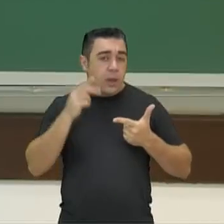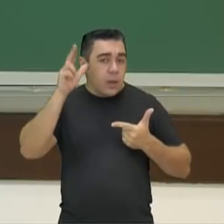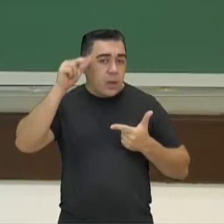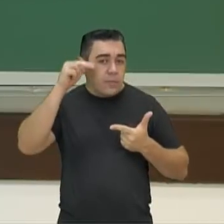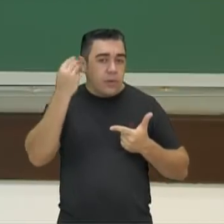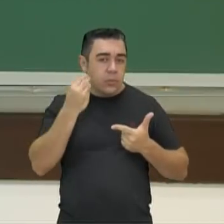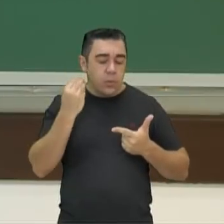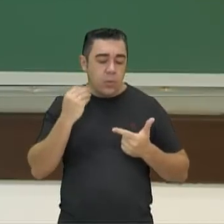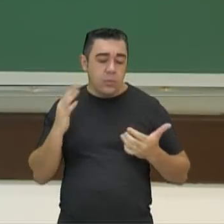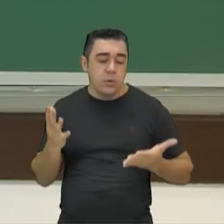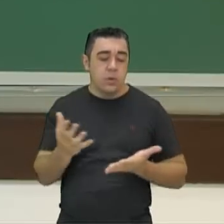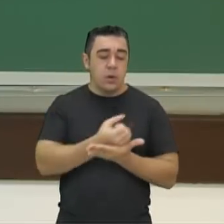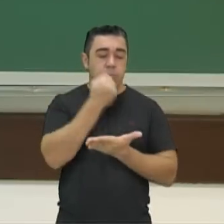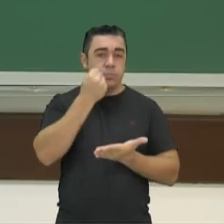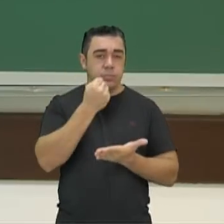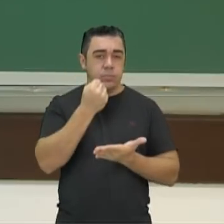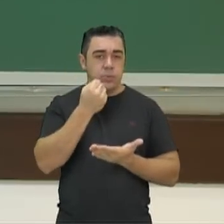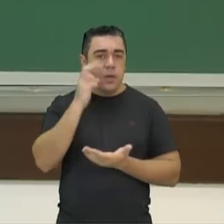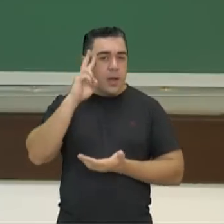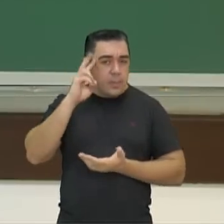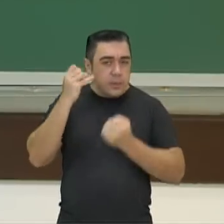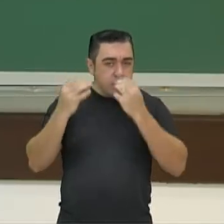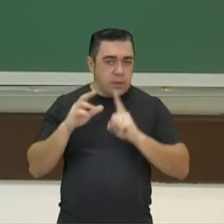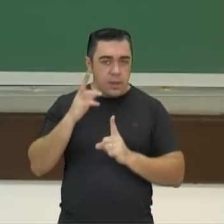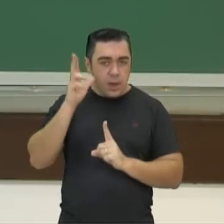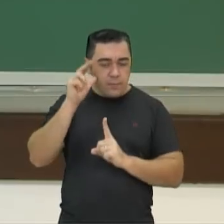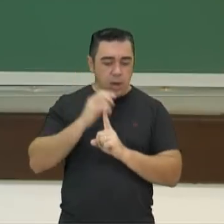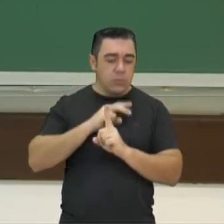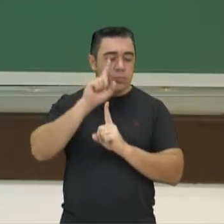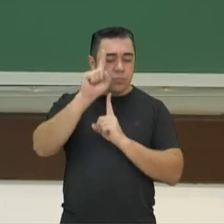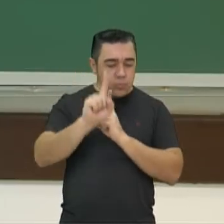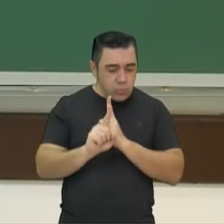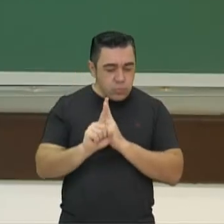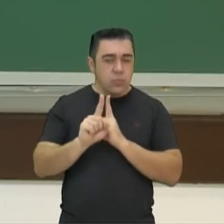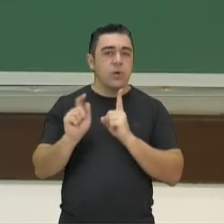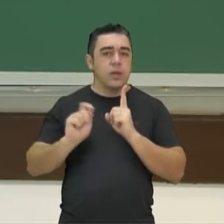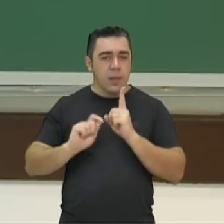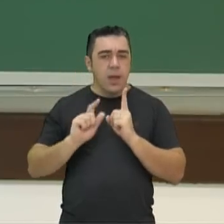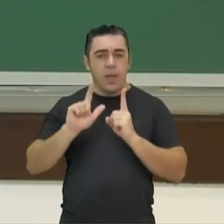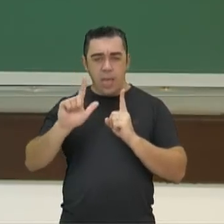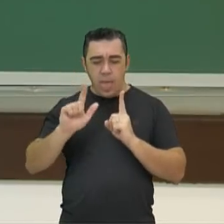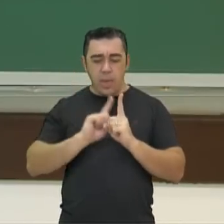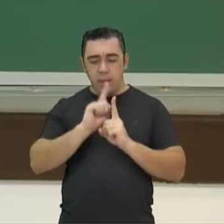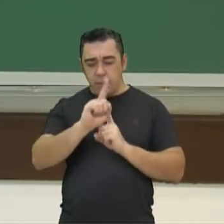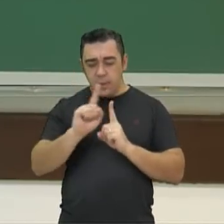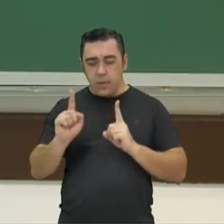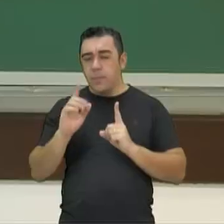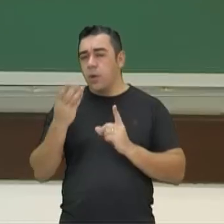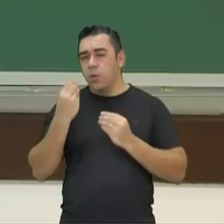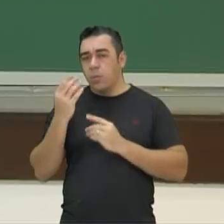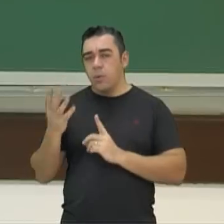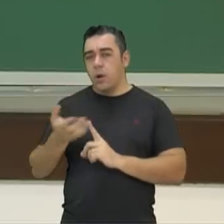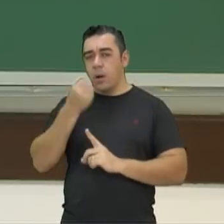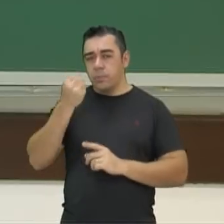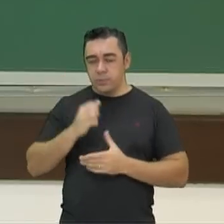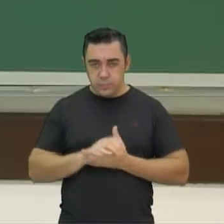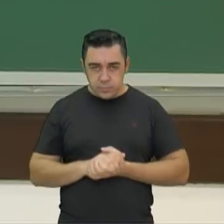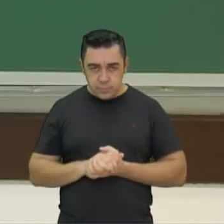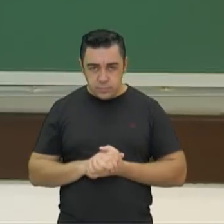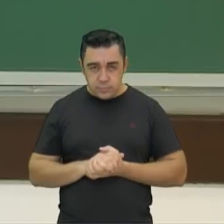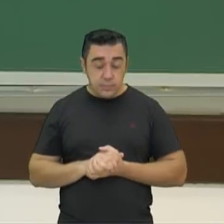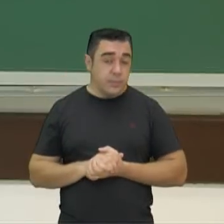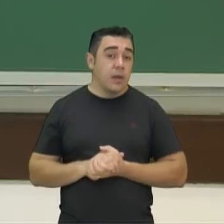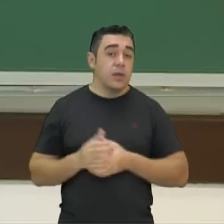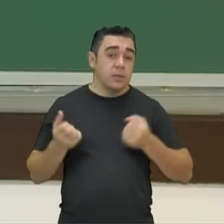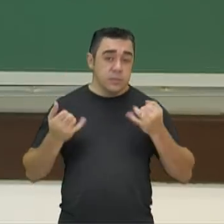cavalo captura. A gente falou que ele pula, né? Que ele cai, que é o movimento em ele, mas como é que ele captura? A gente falou sobre isso. E relate